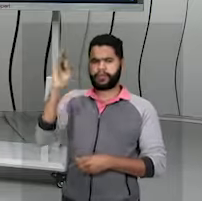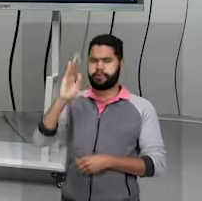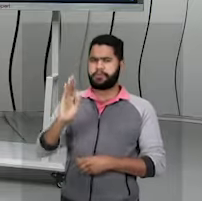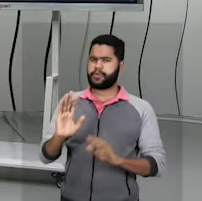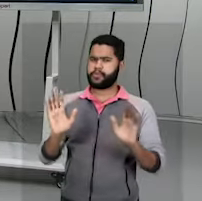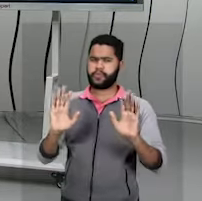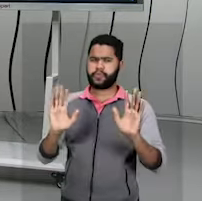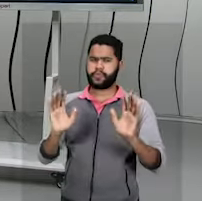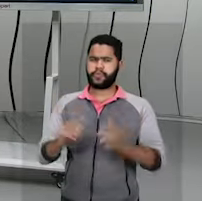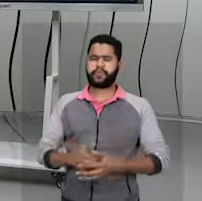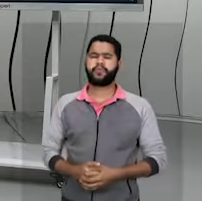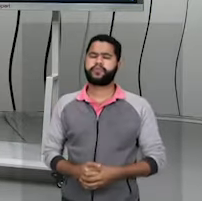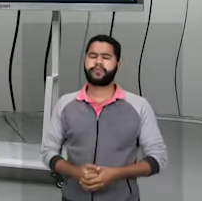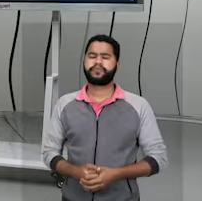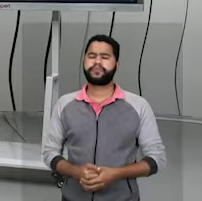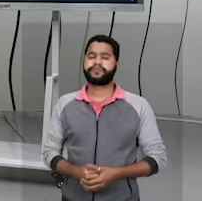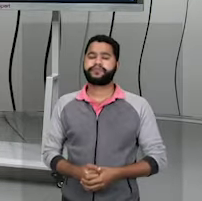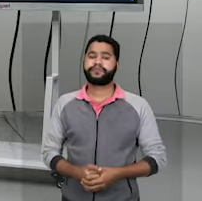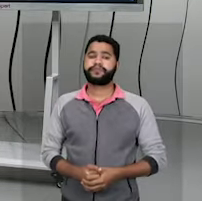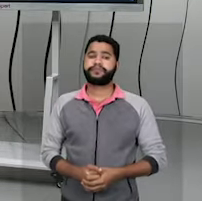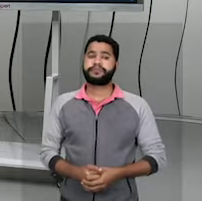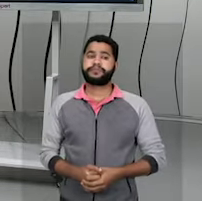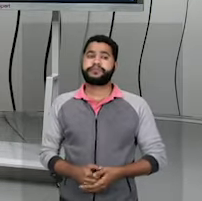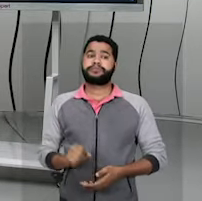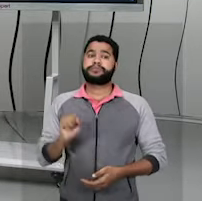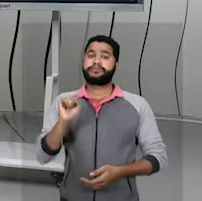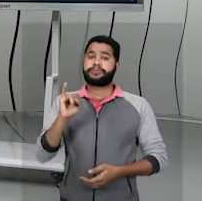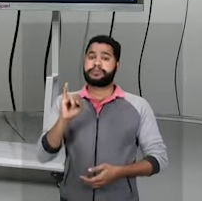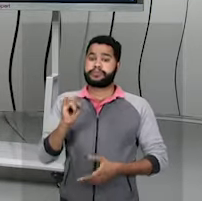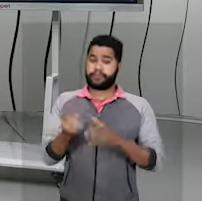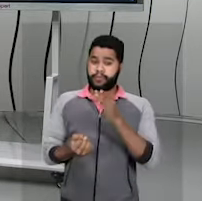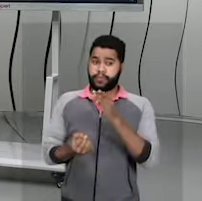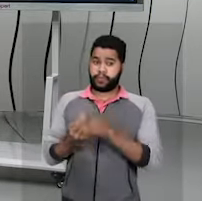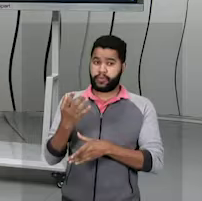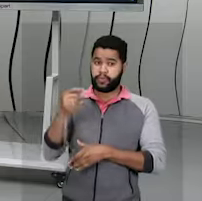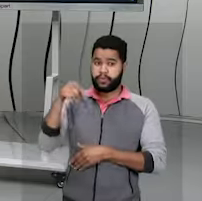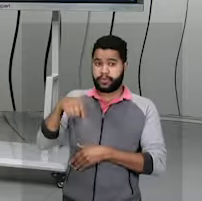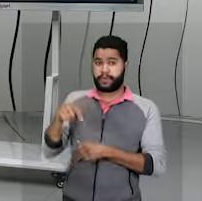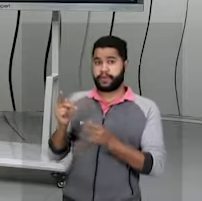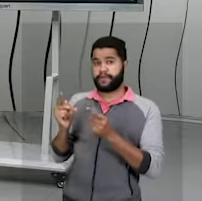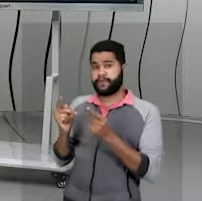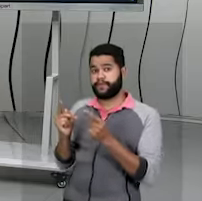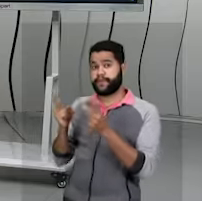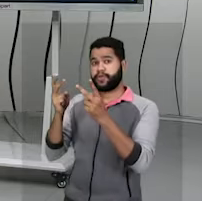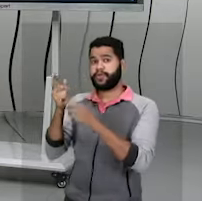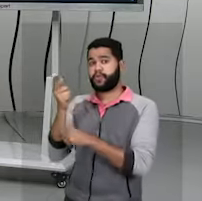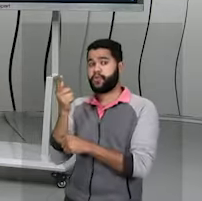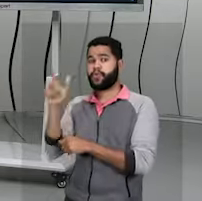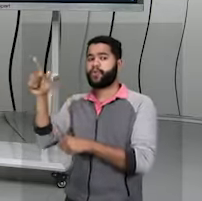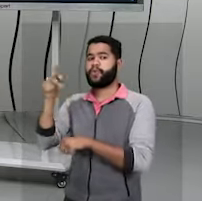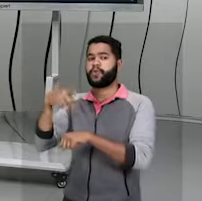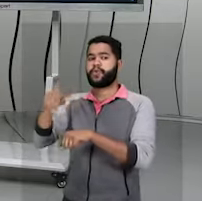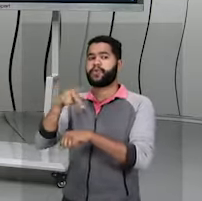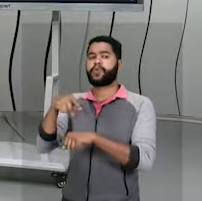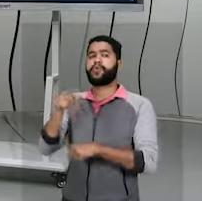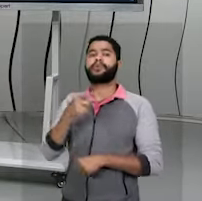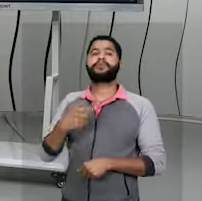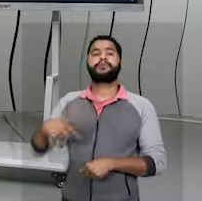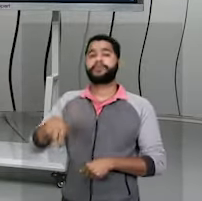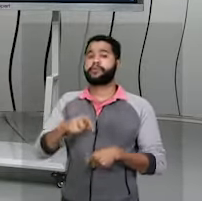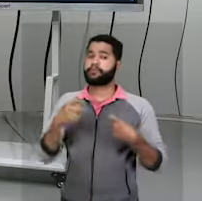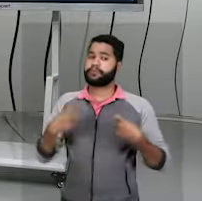para nossa população se é e aqui e é vendido em outro país nós